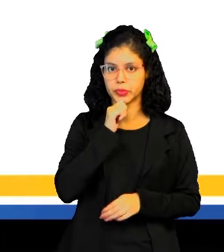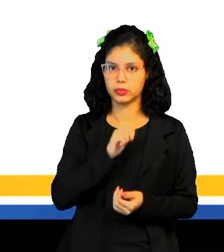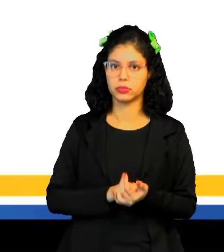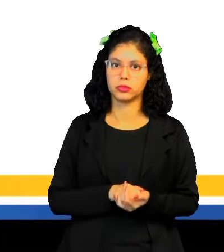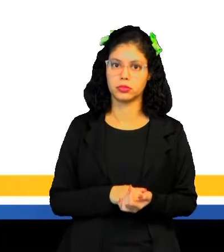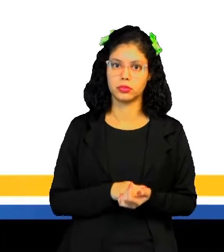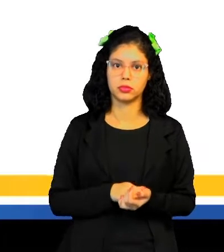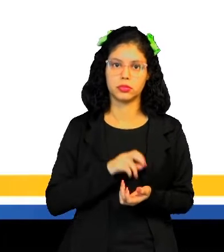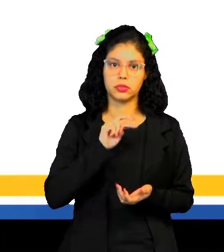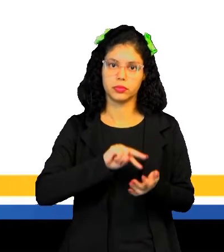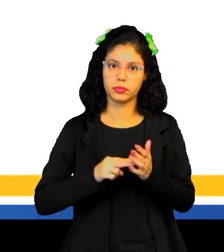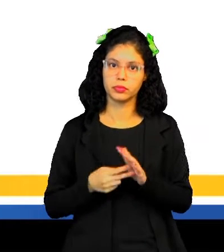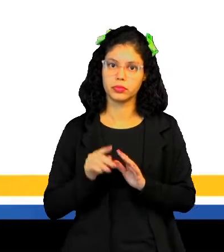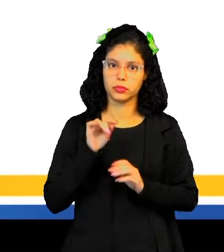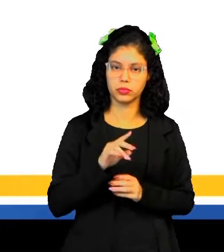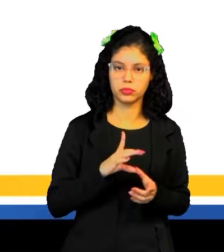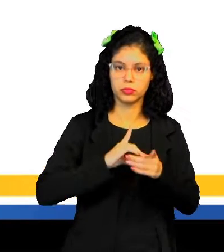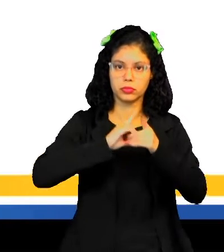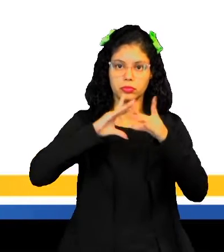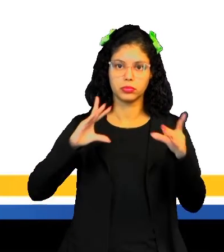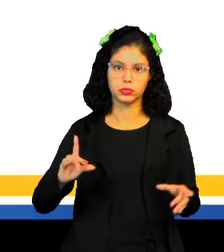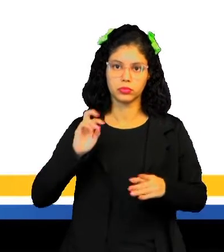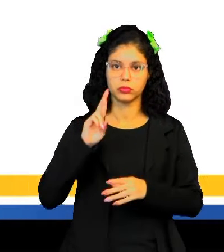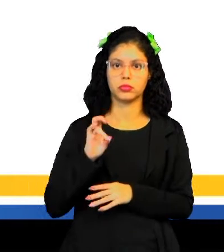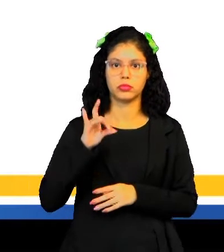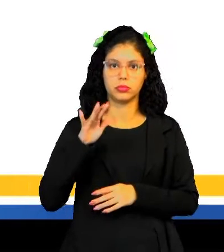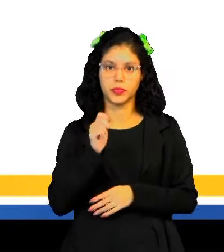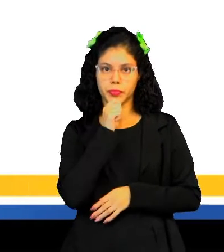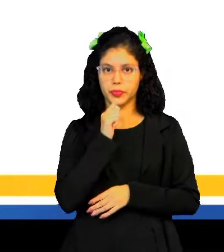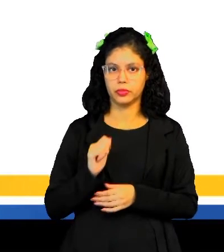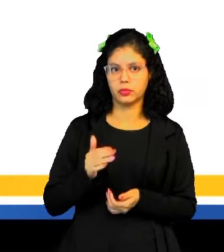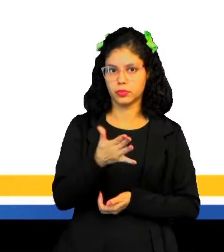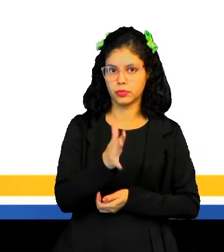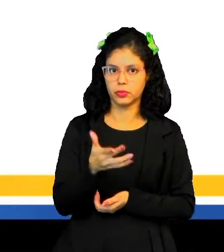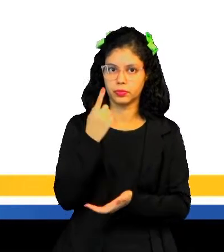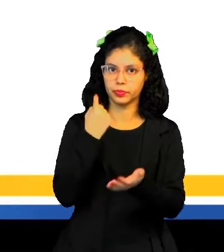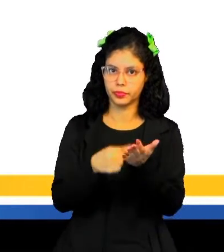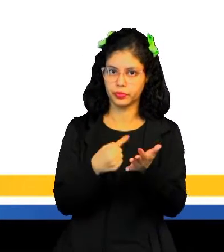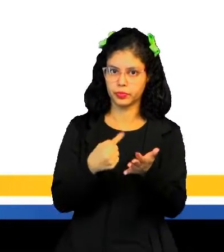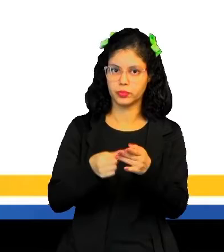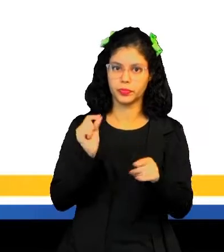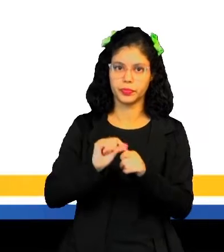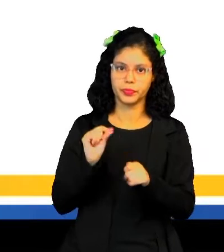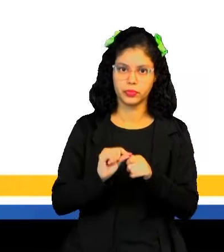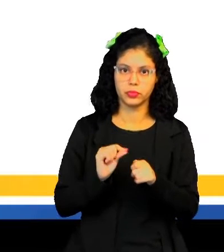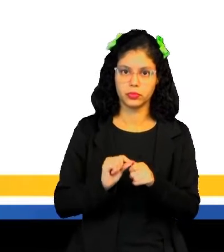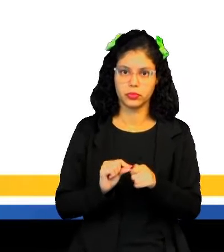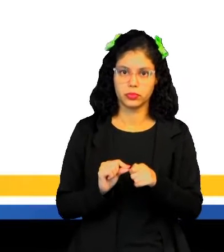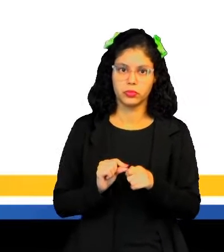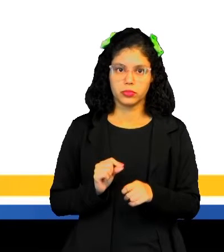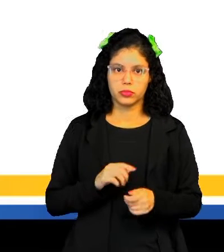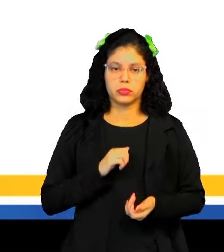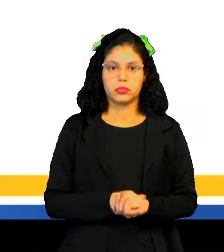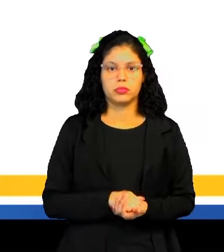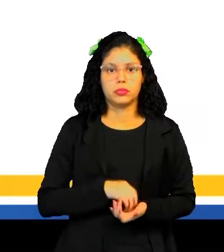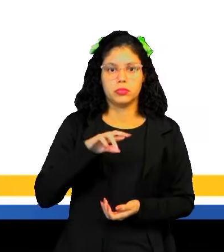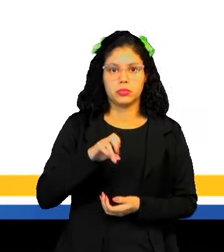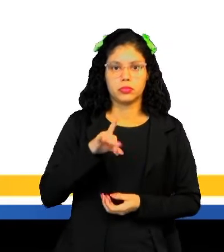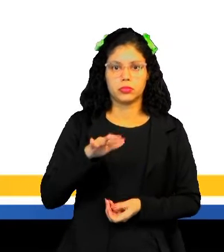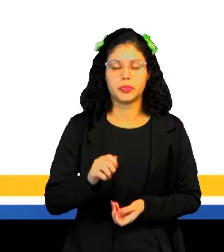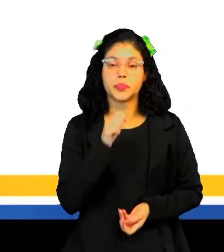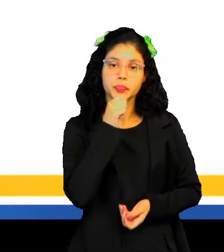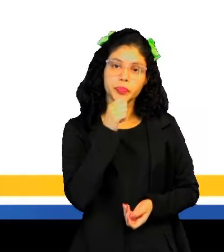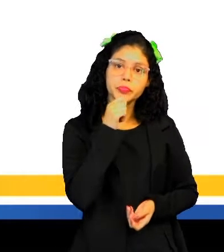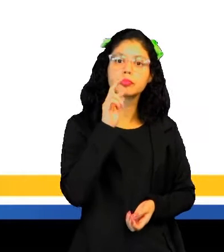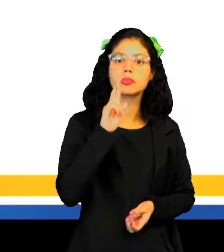transição negociada significa que a redemocratização brasileira aconteceu por meio de um acordo feito entre os moderados da oposição e